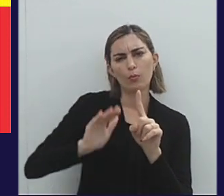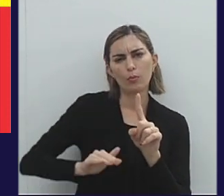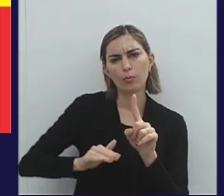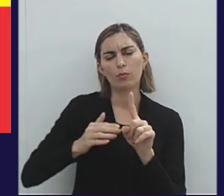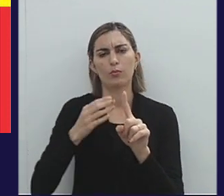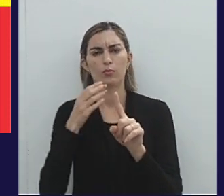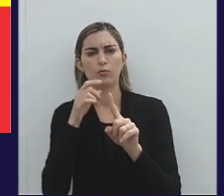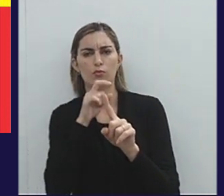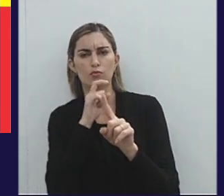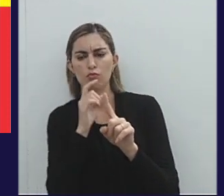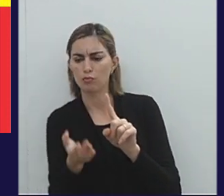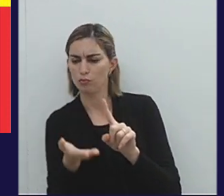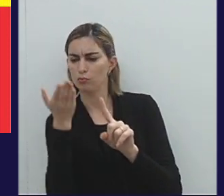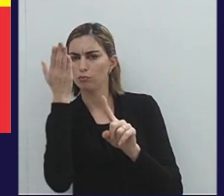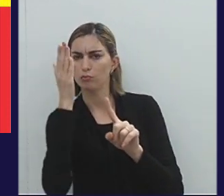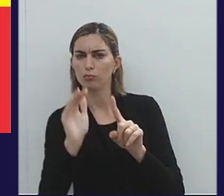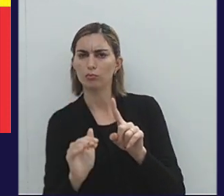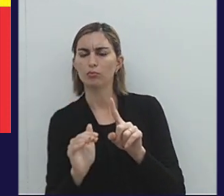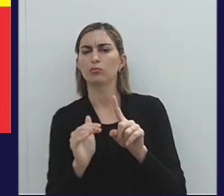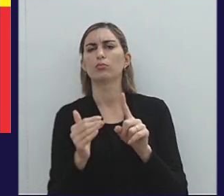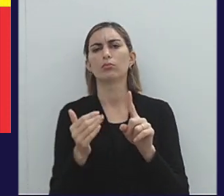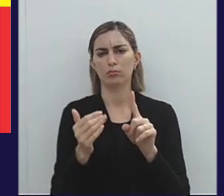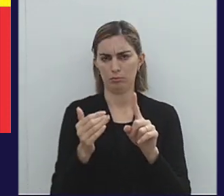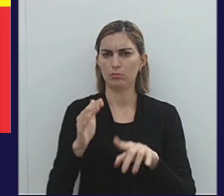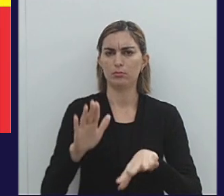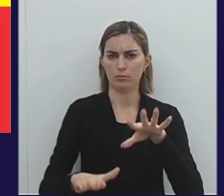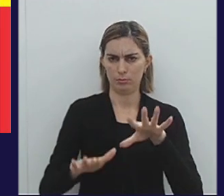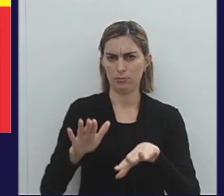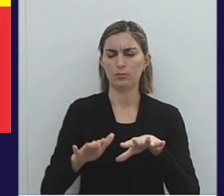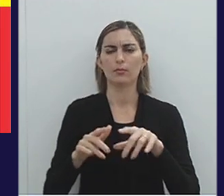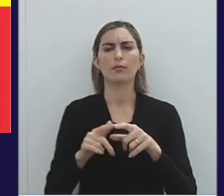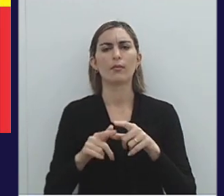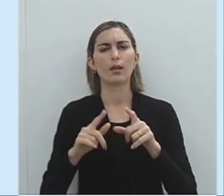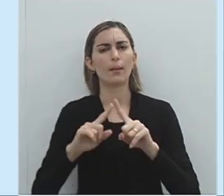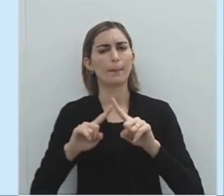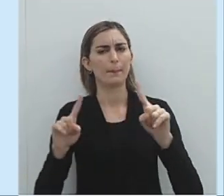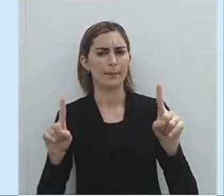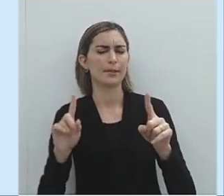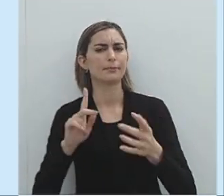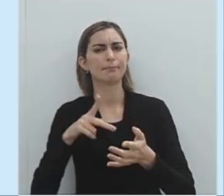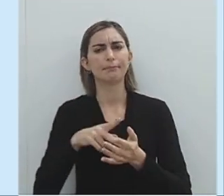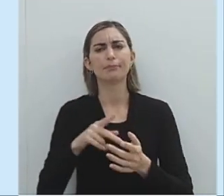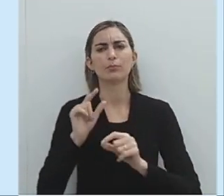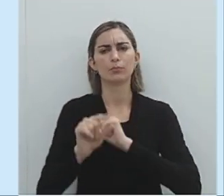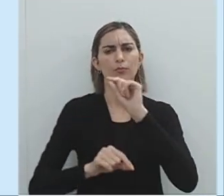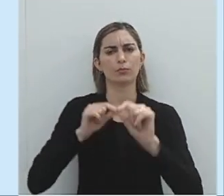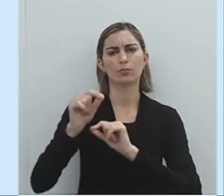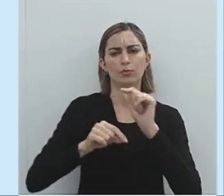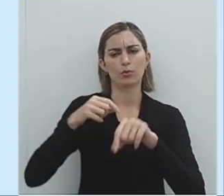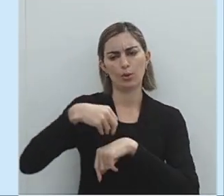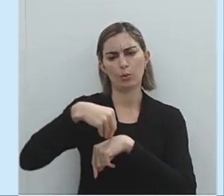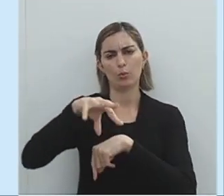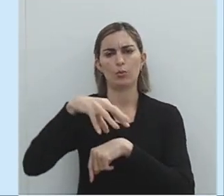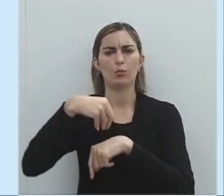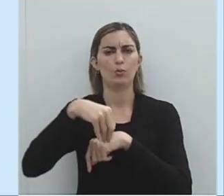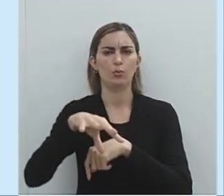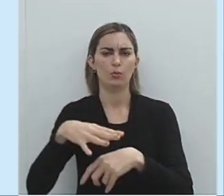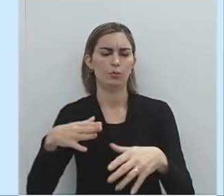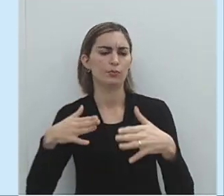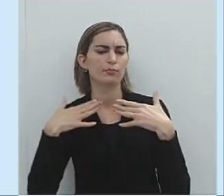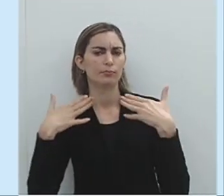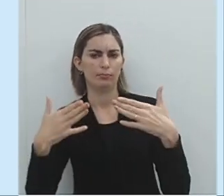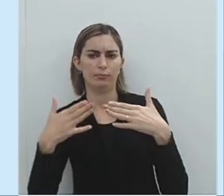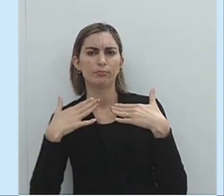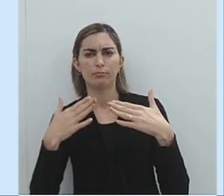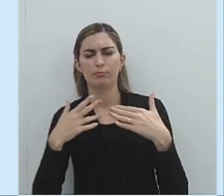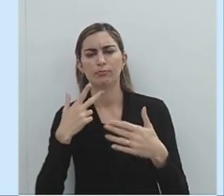aquecimento ou a refrigeração do gradiente de temperatura. Mas na realidade, o que é a transferência de calor?